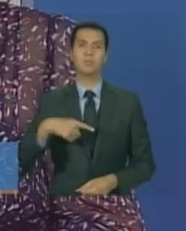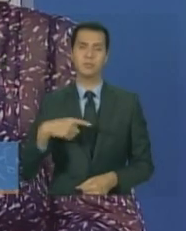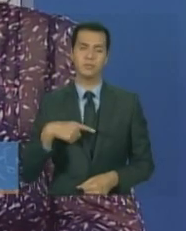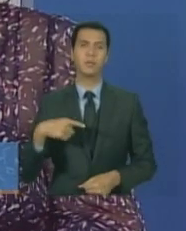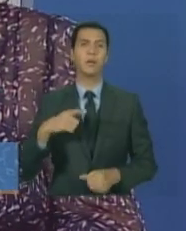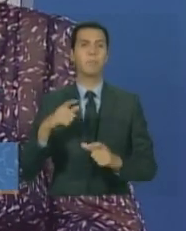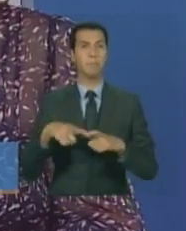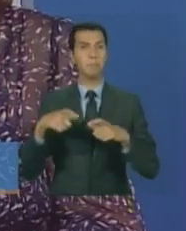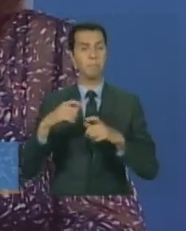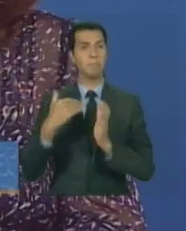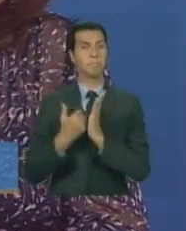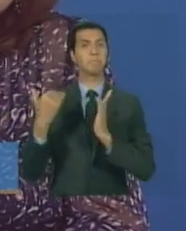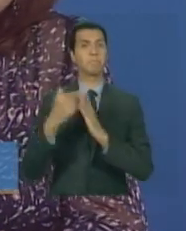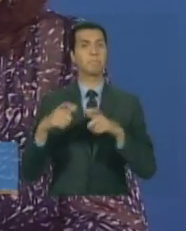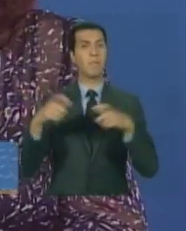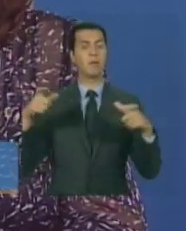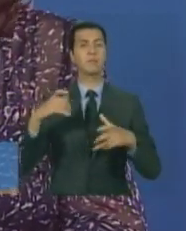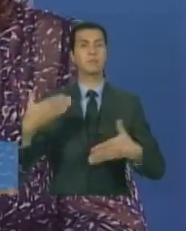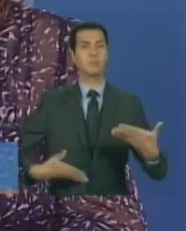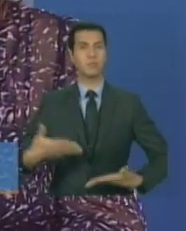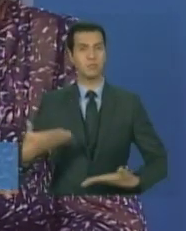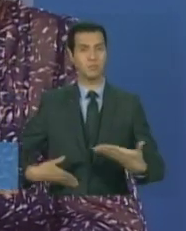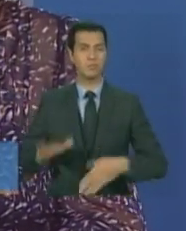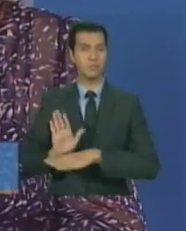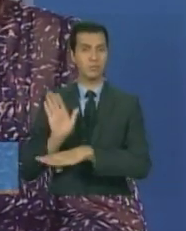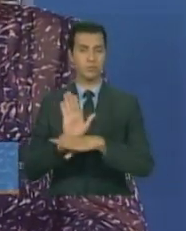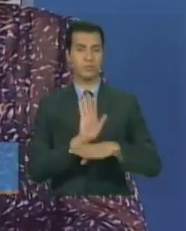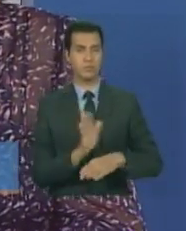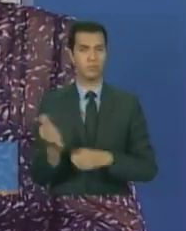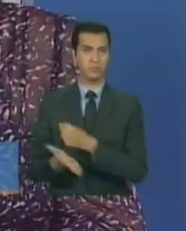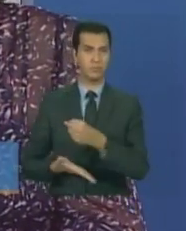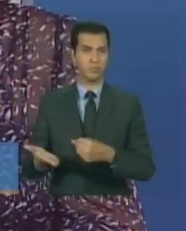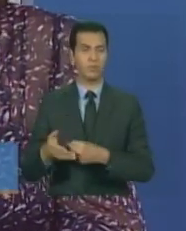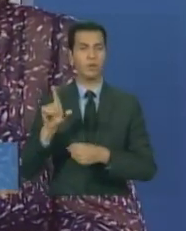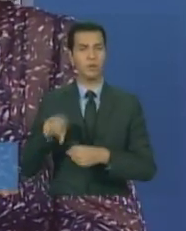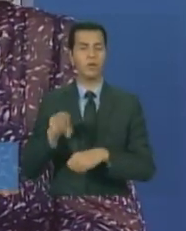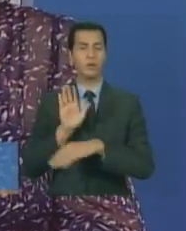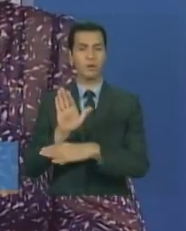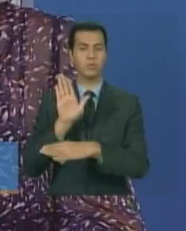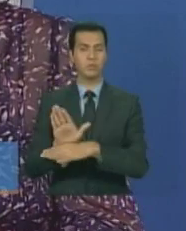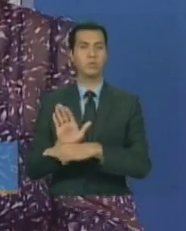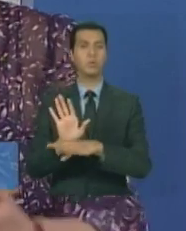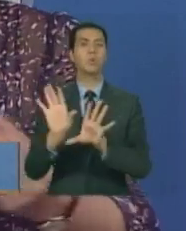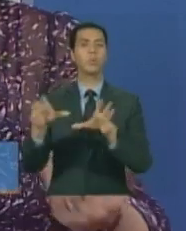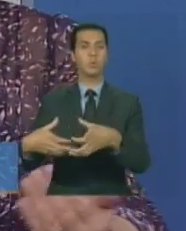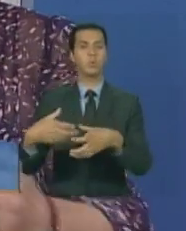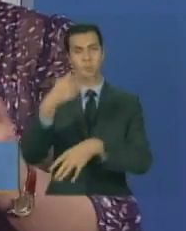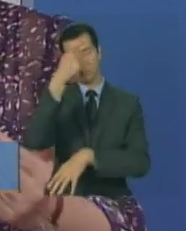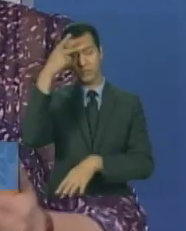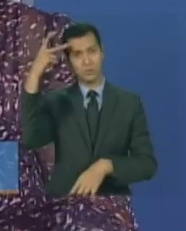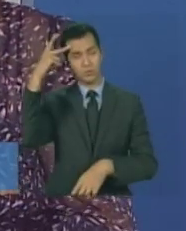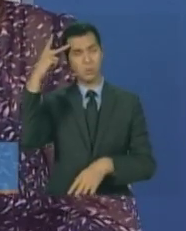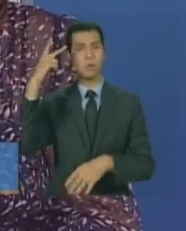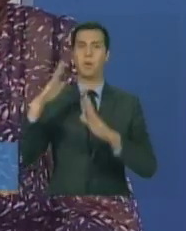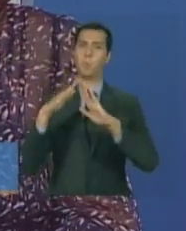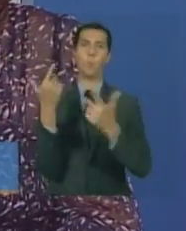proteção social especial, no que diz respeito ao atendimento à população em situação de rua, né, que é uma